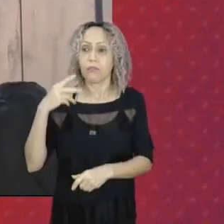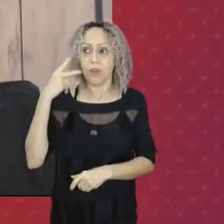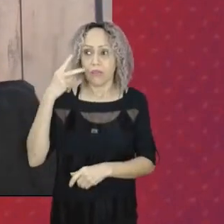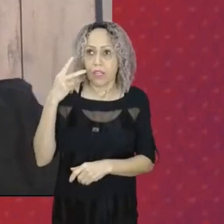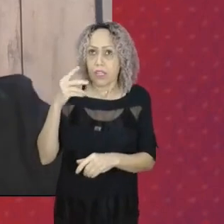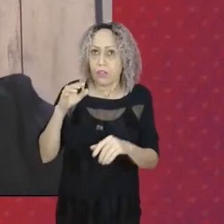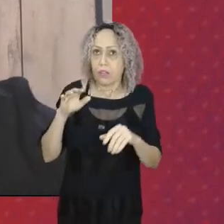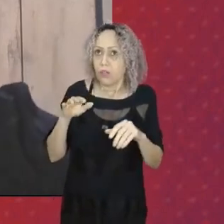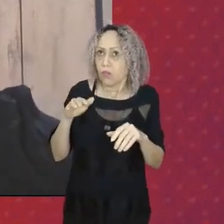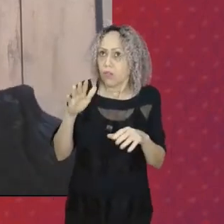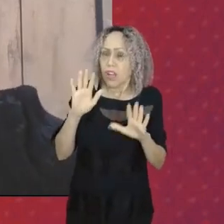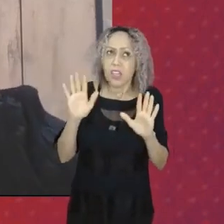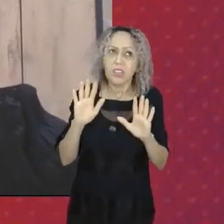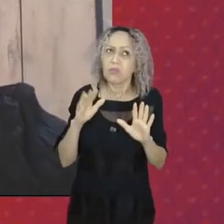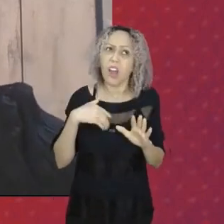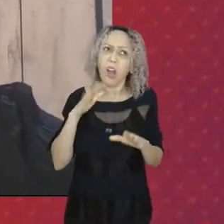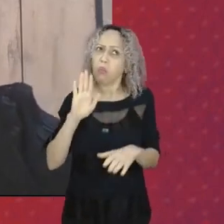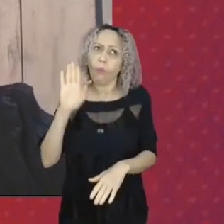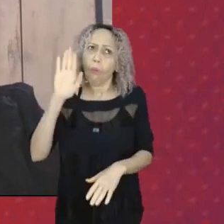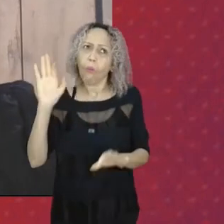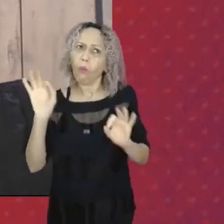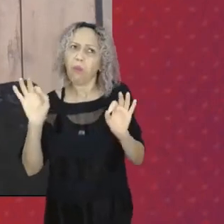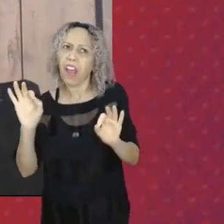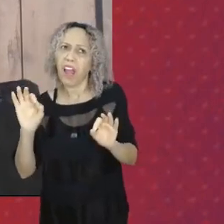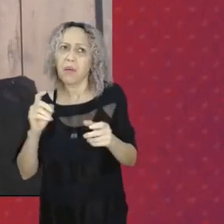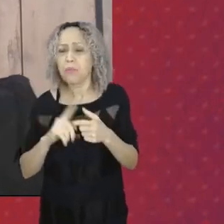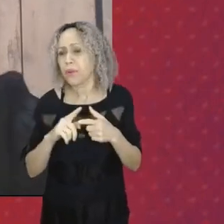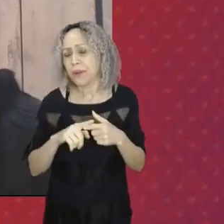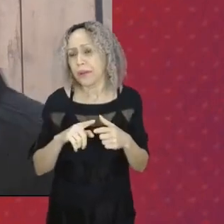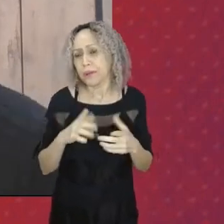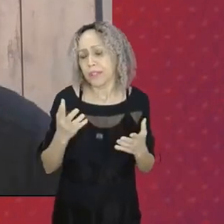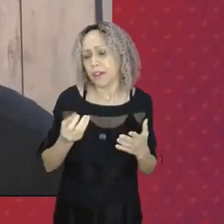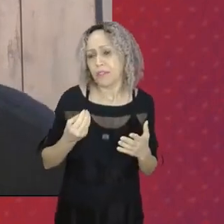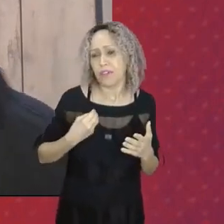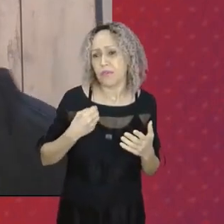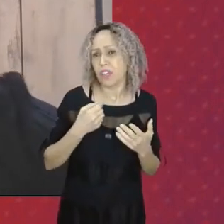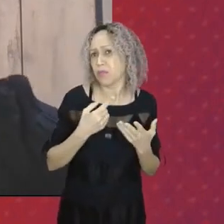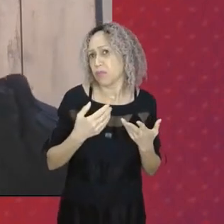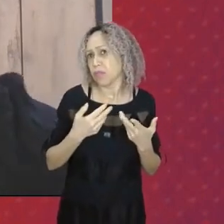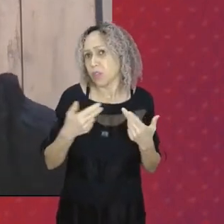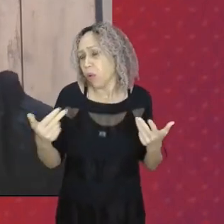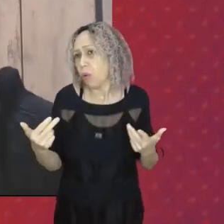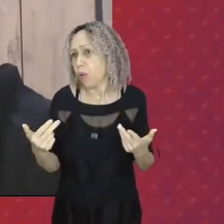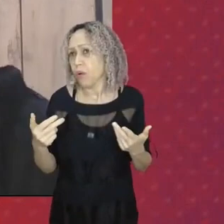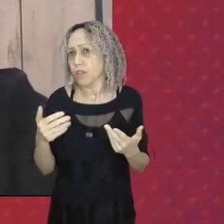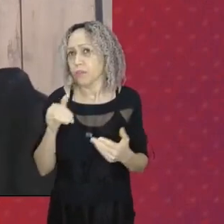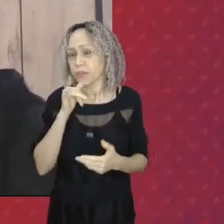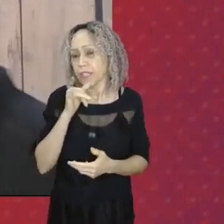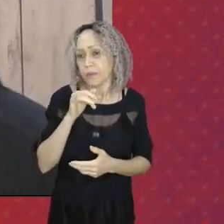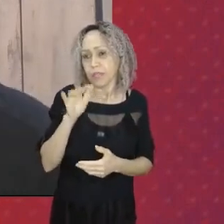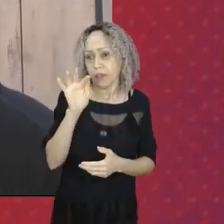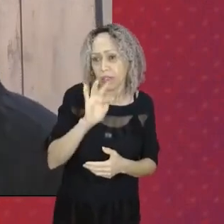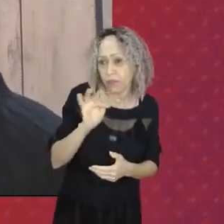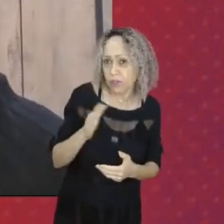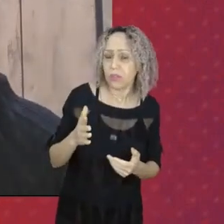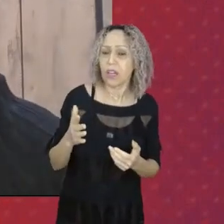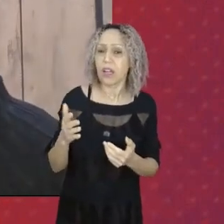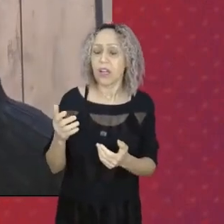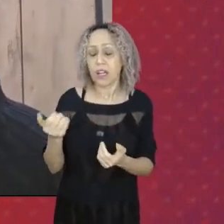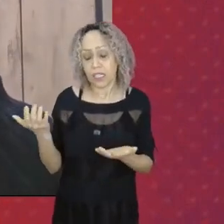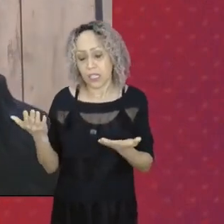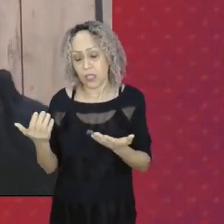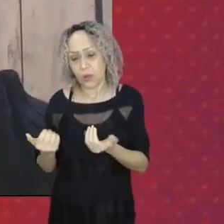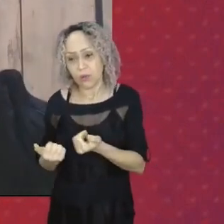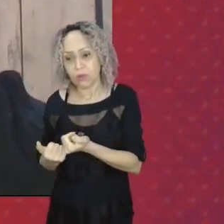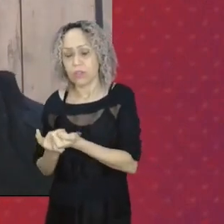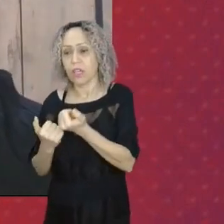porque eu estava em outro momento da minha vida, né? Eu estava focada na faculdade, né? Eu estava mesmo focada na assessoria de políticas LGBT,